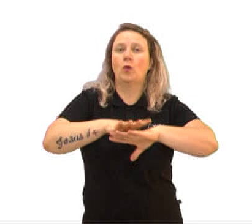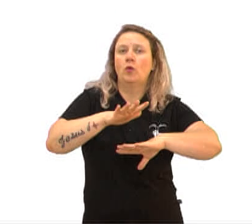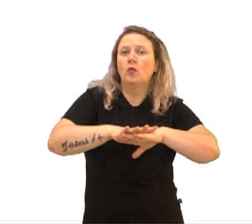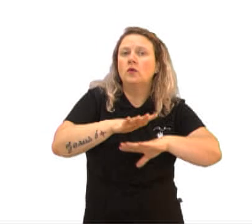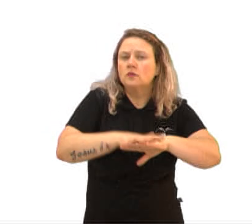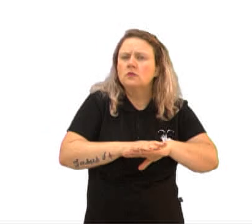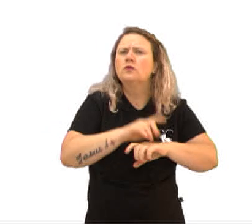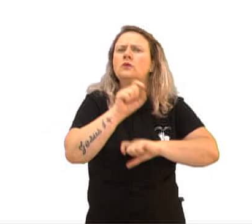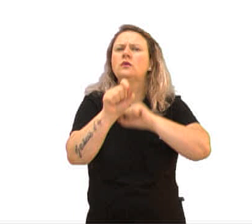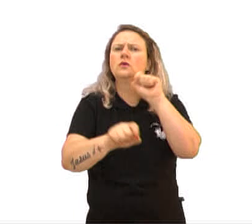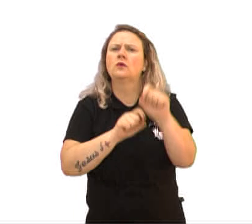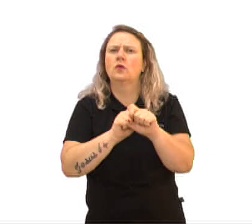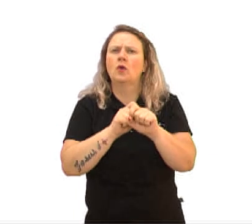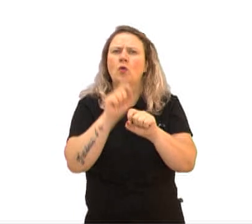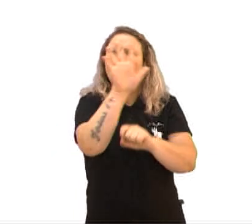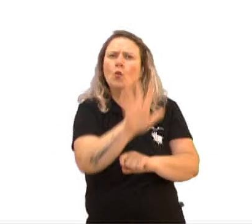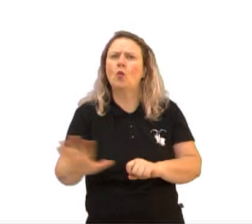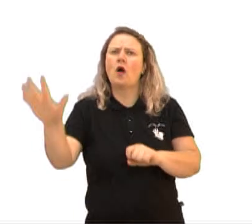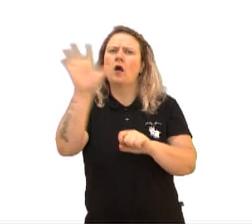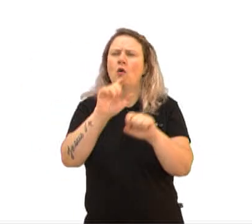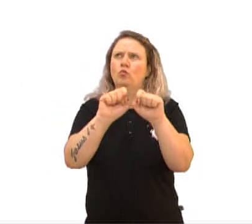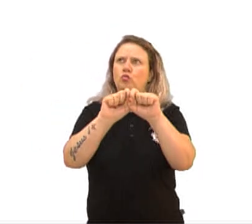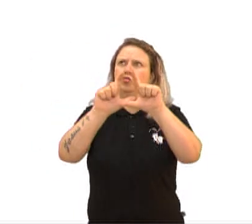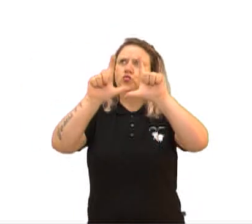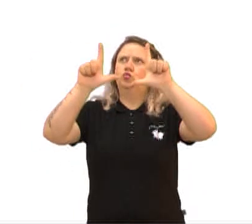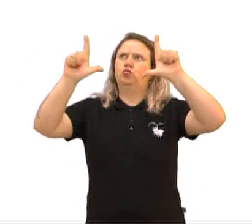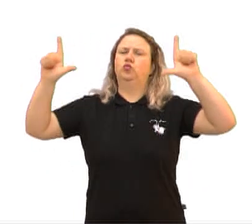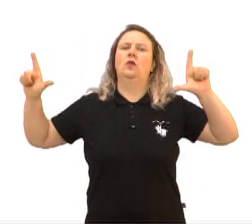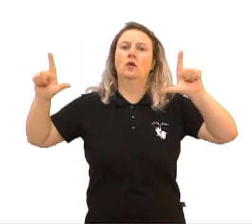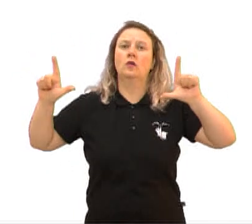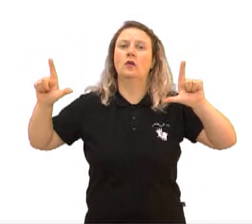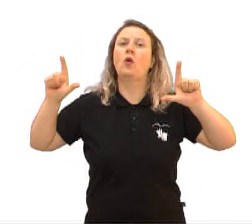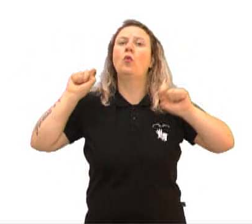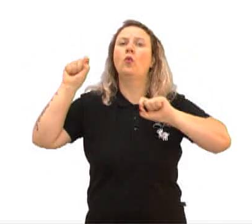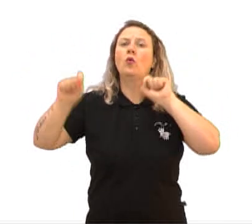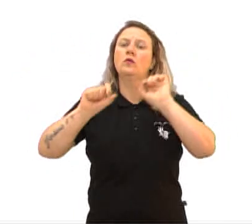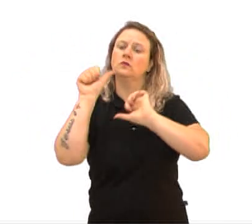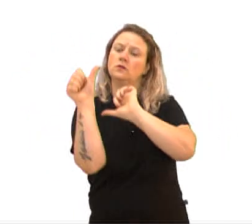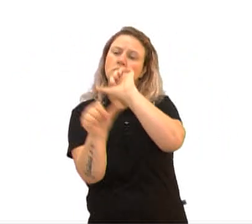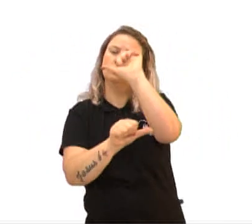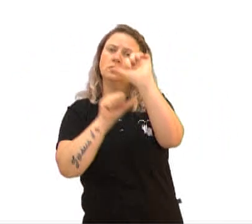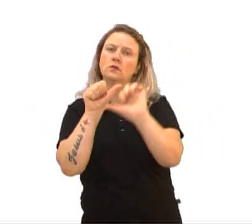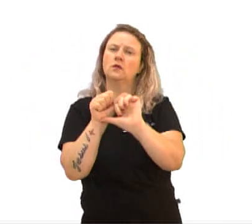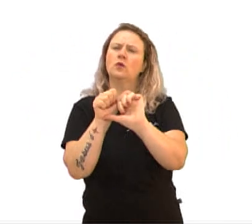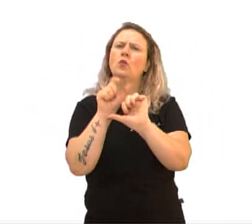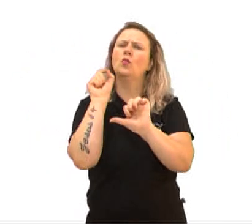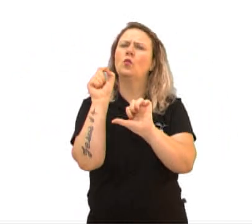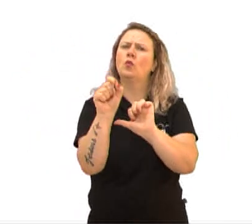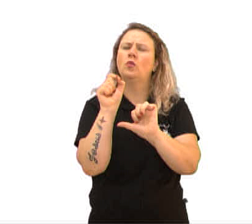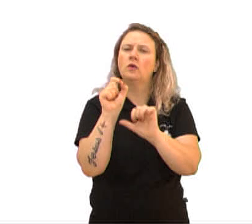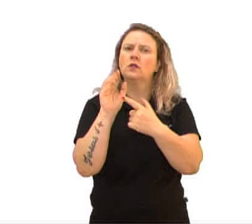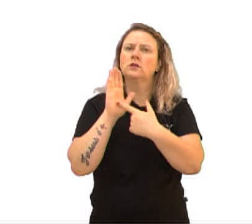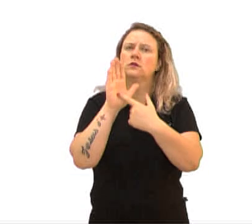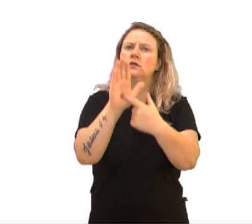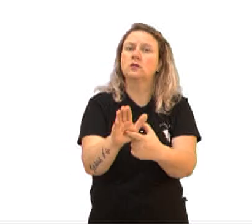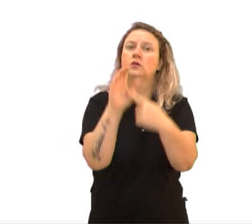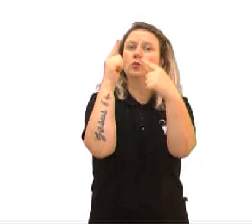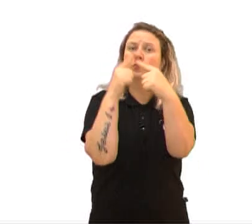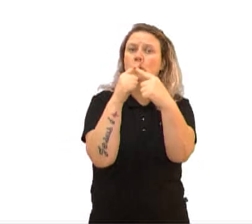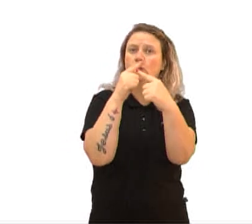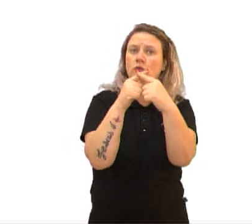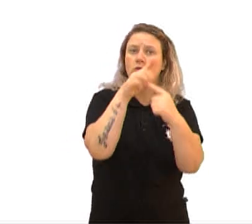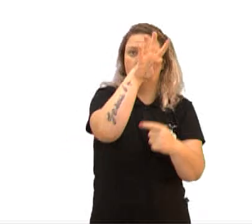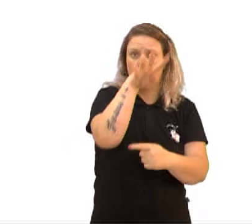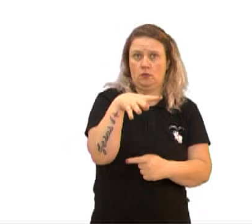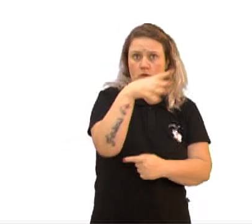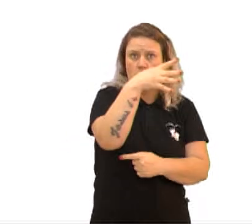para ampliação de uma imagem consiste em considerar uma transformação linear dada pela multiplicação de uma